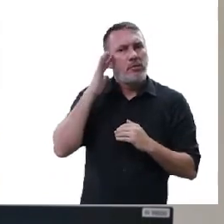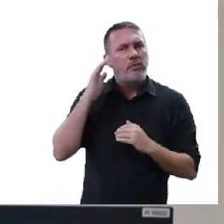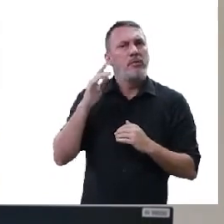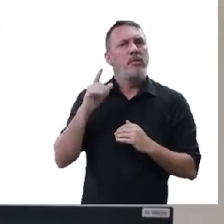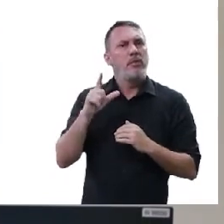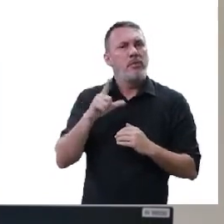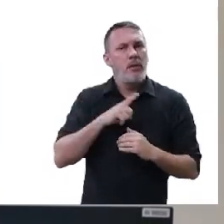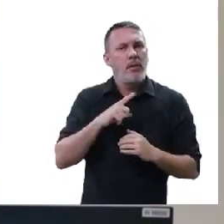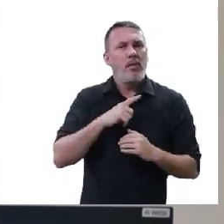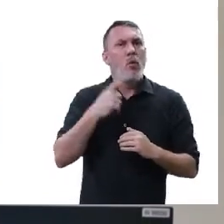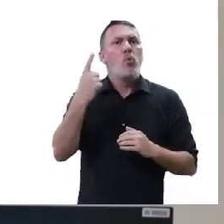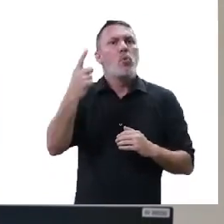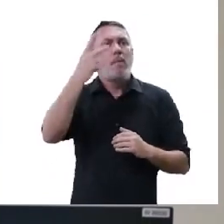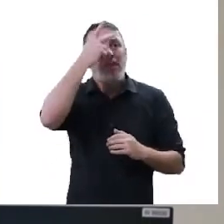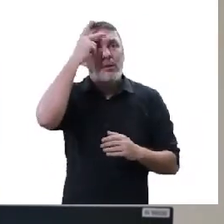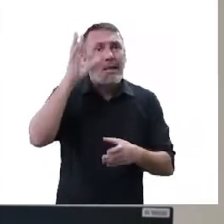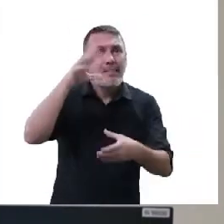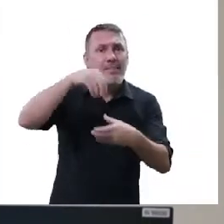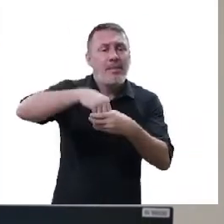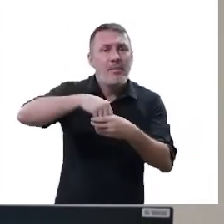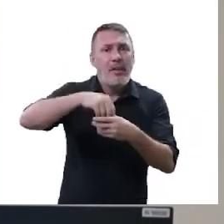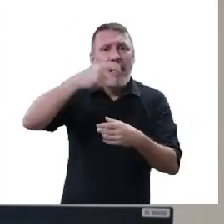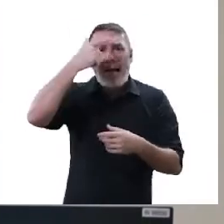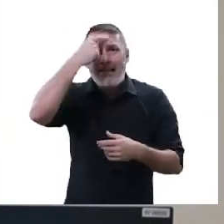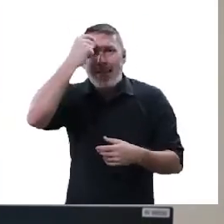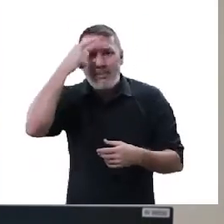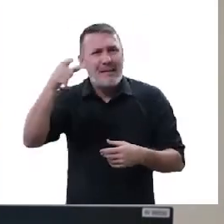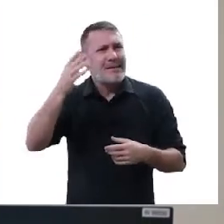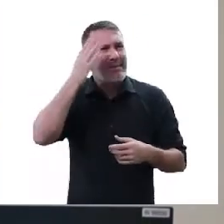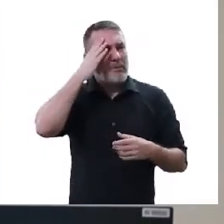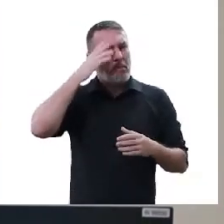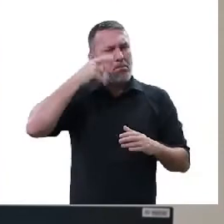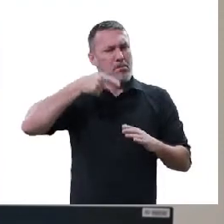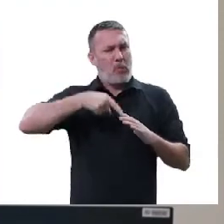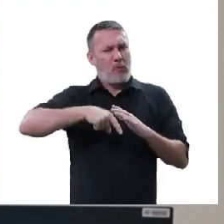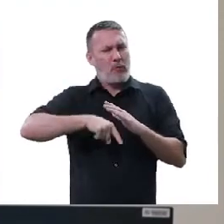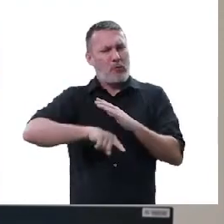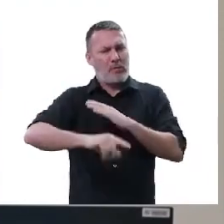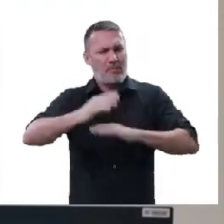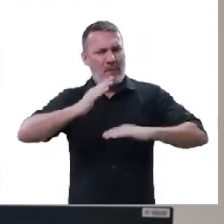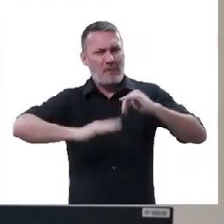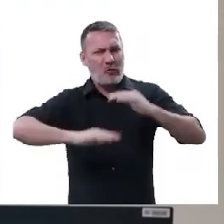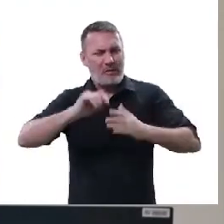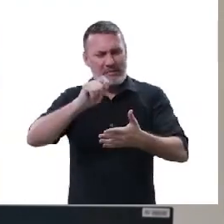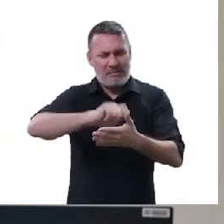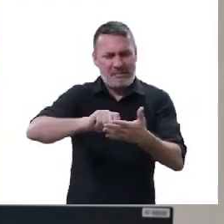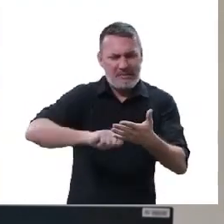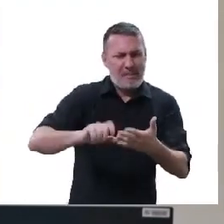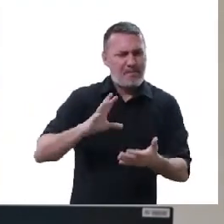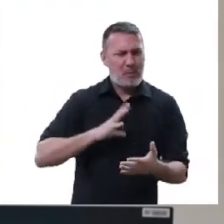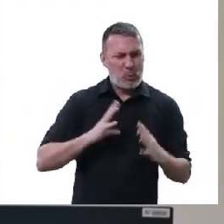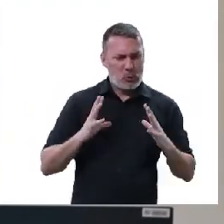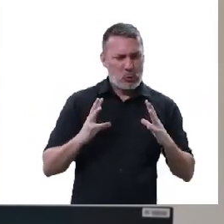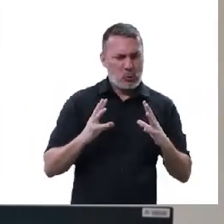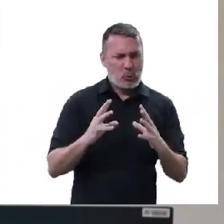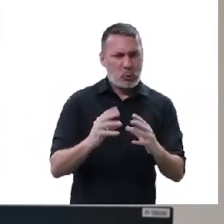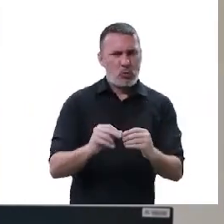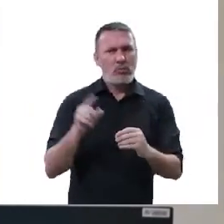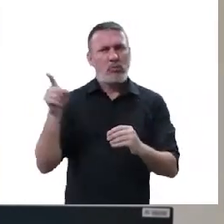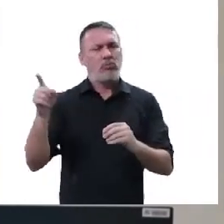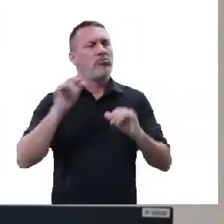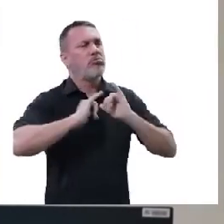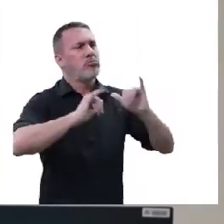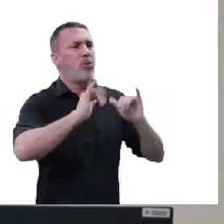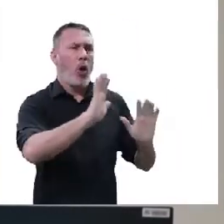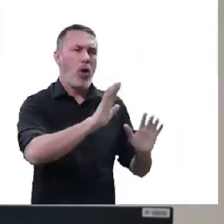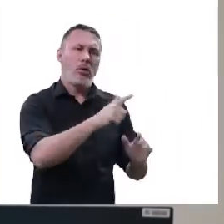você pegar alguém, um membro da Academia Brasileira de Letras, que você sabe que aquele cara domina toda a língua portuguesa, e ele falar com